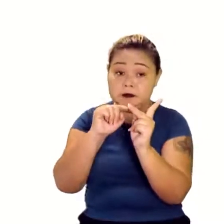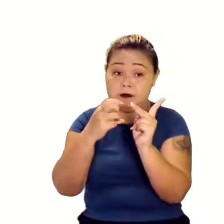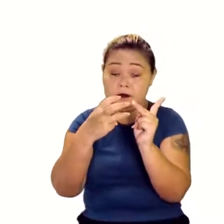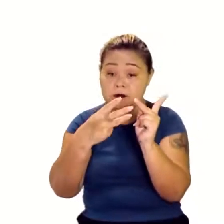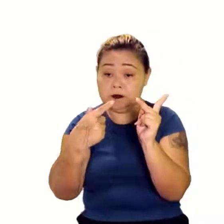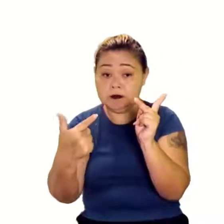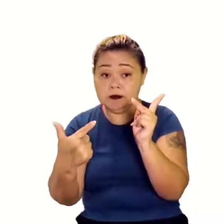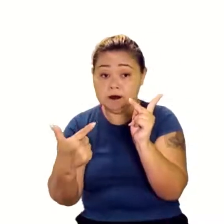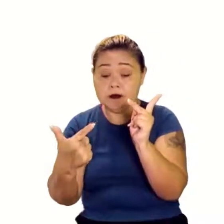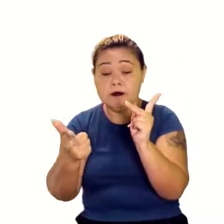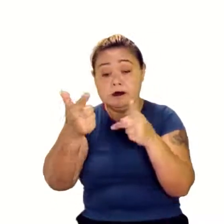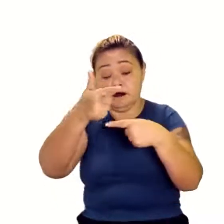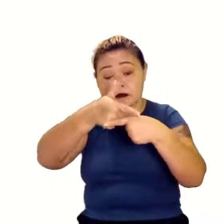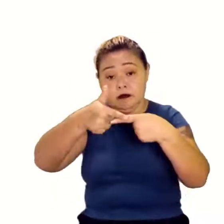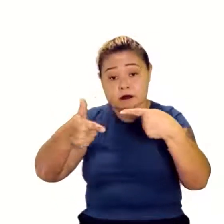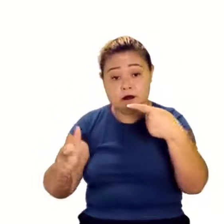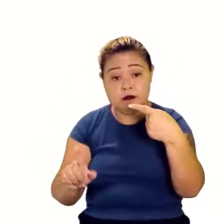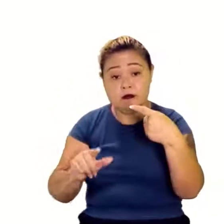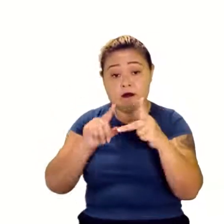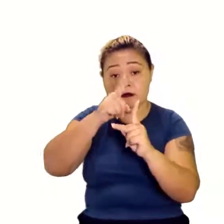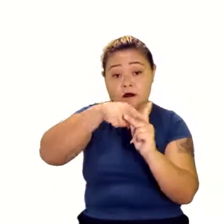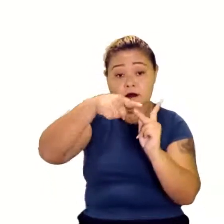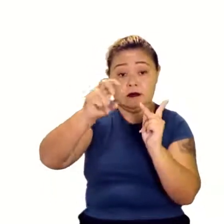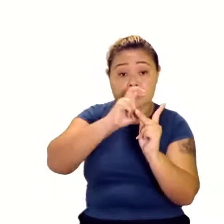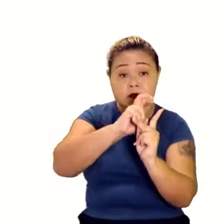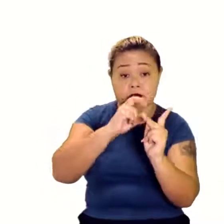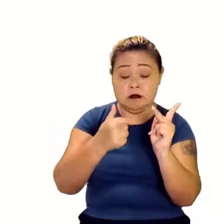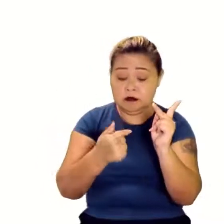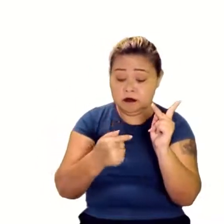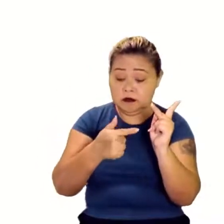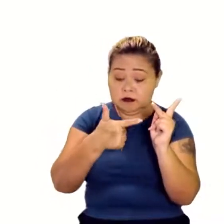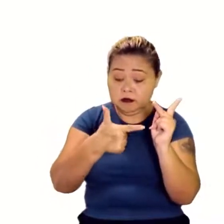de 32, dividido por raiz quinta de